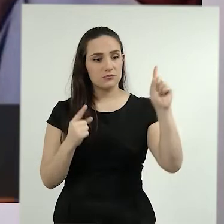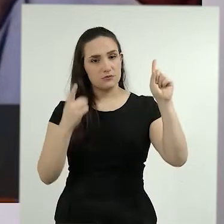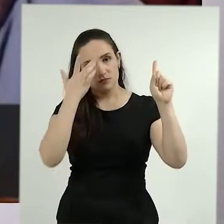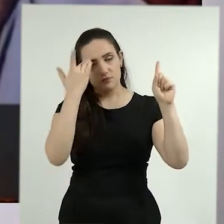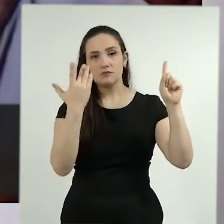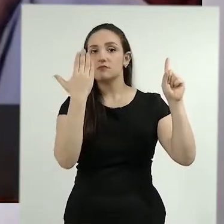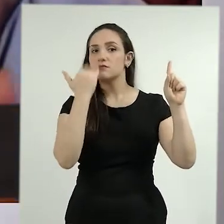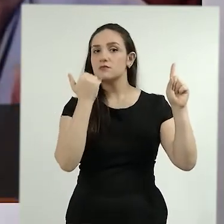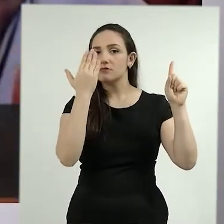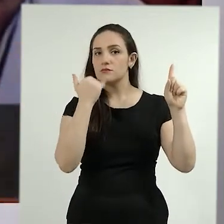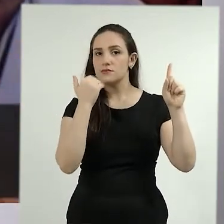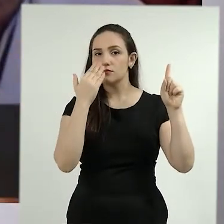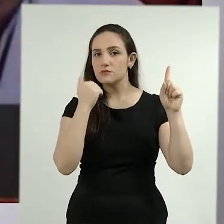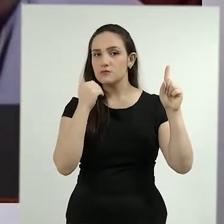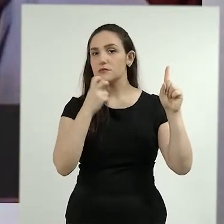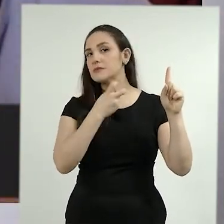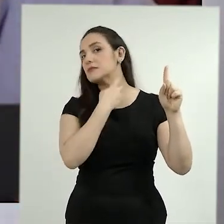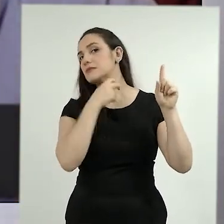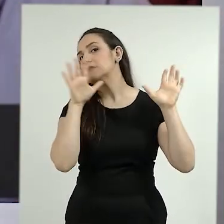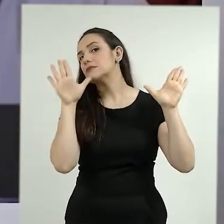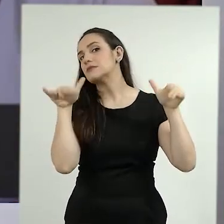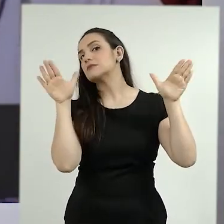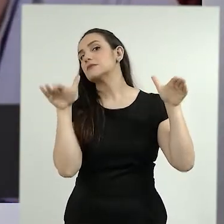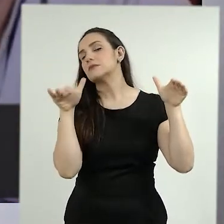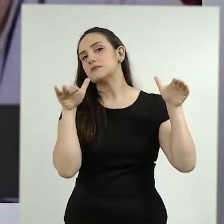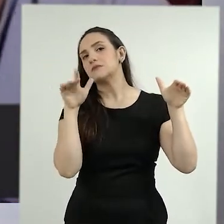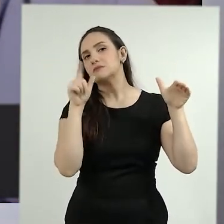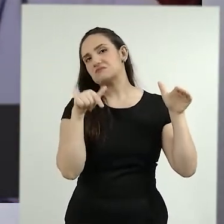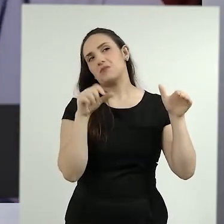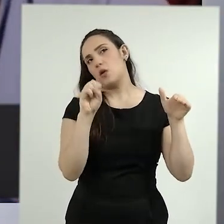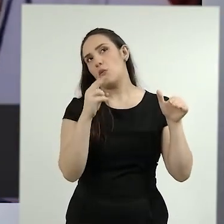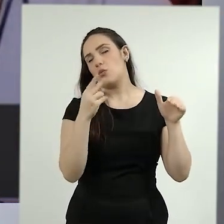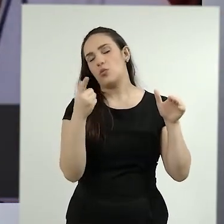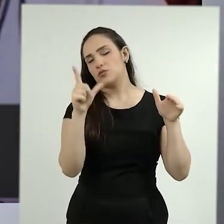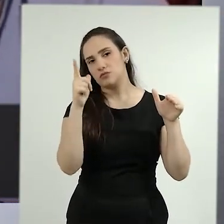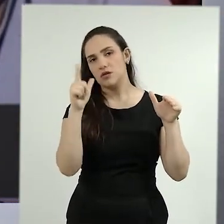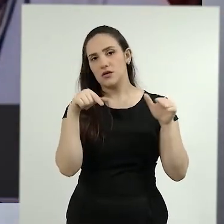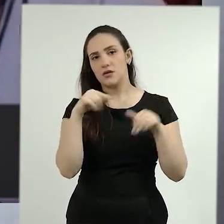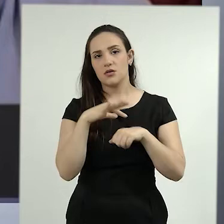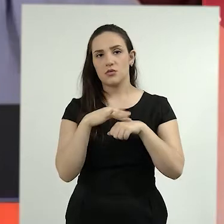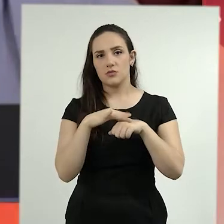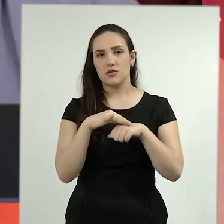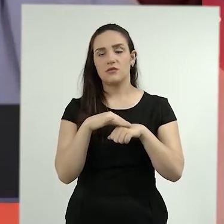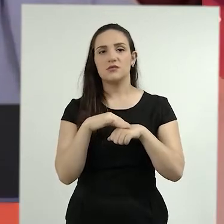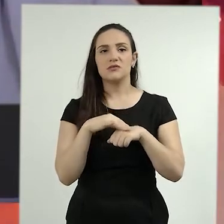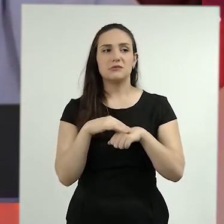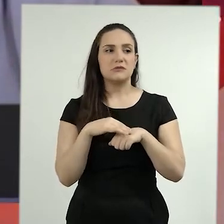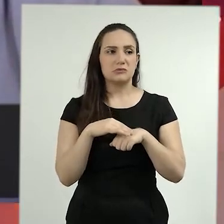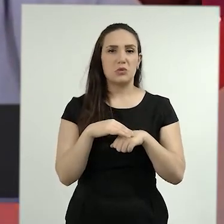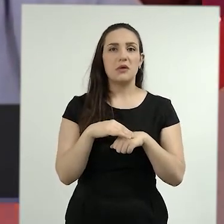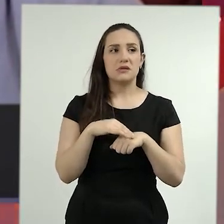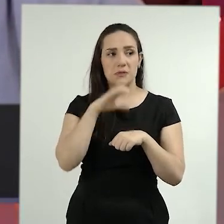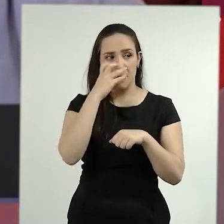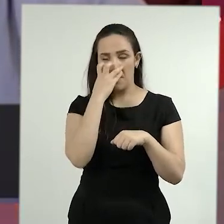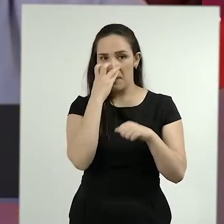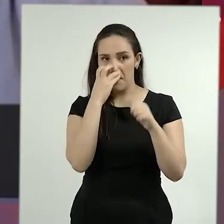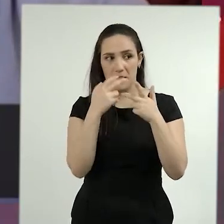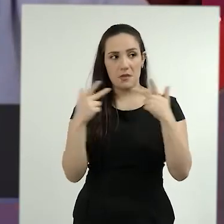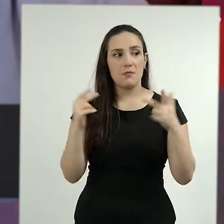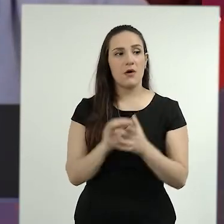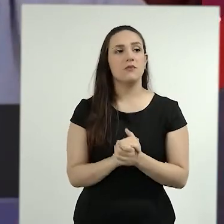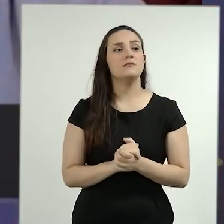de uma pessoa que consumiu um animal contaminado lá na China, e falar sobre essa questão, né, das pessoas